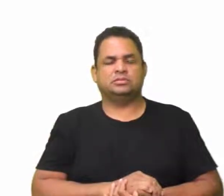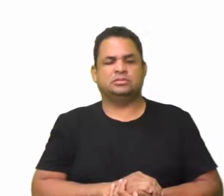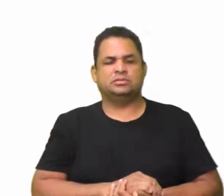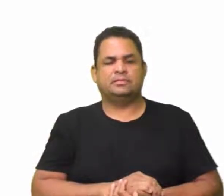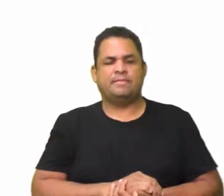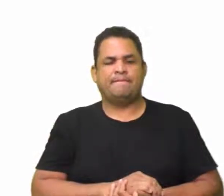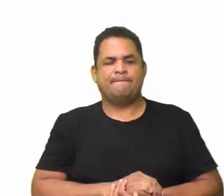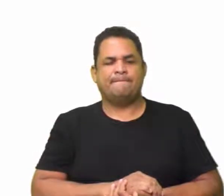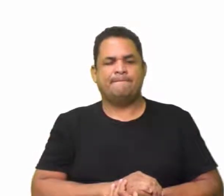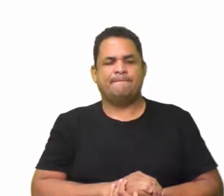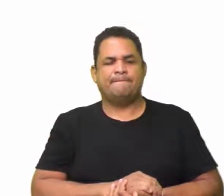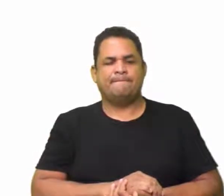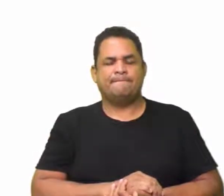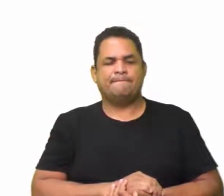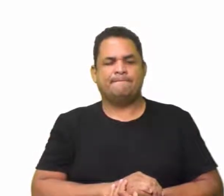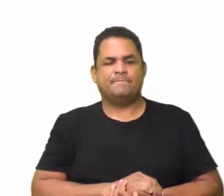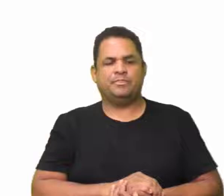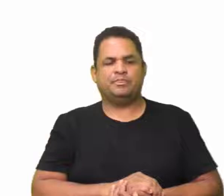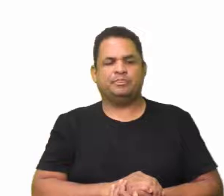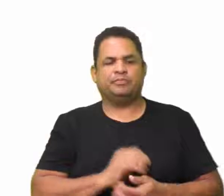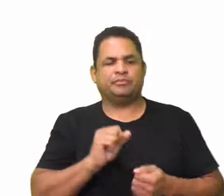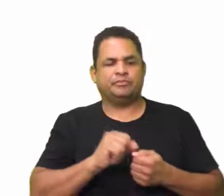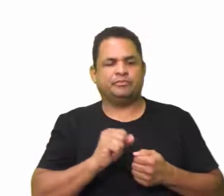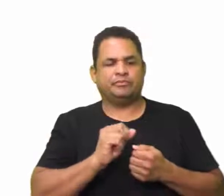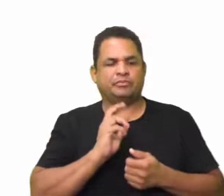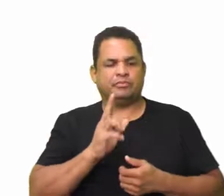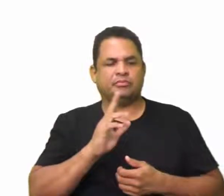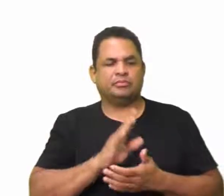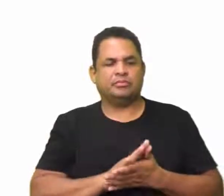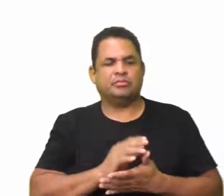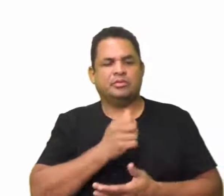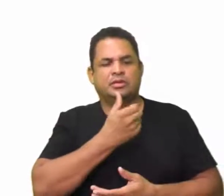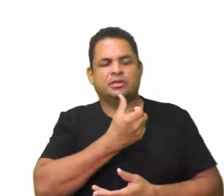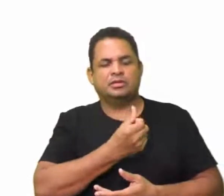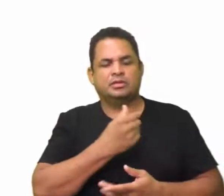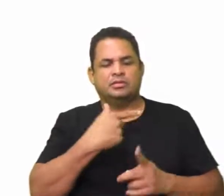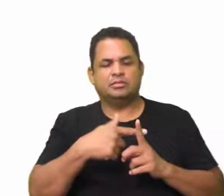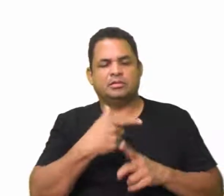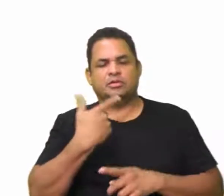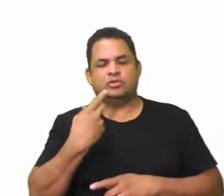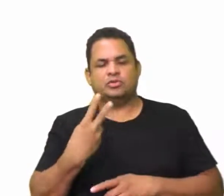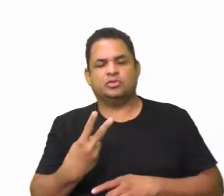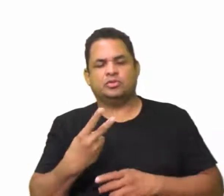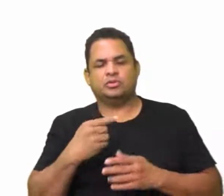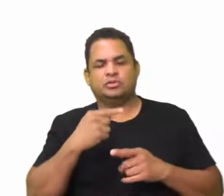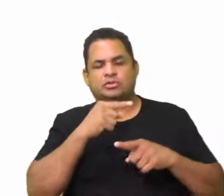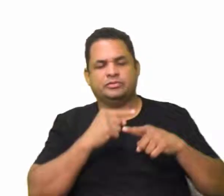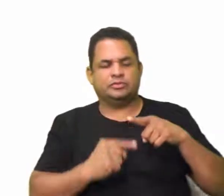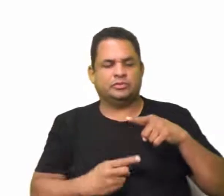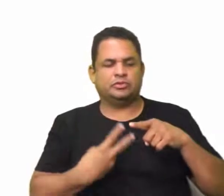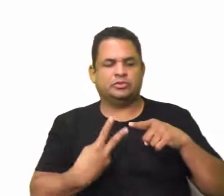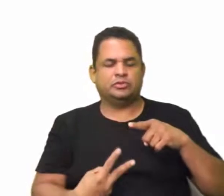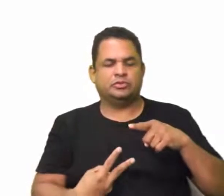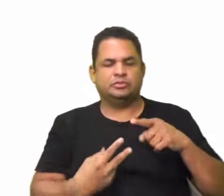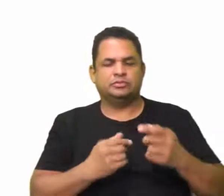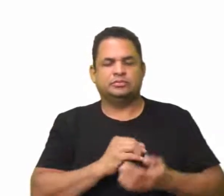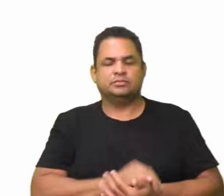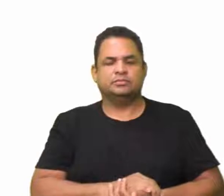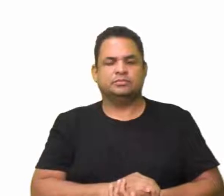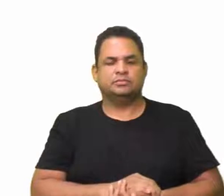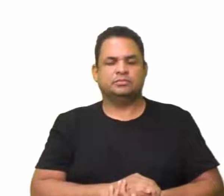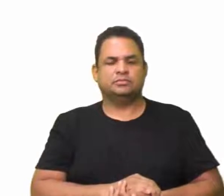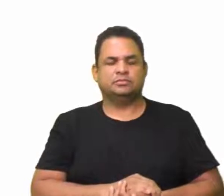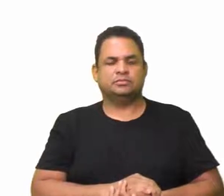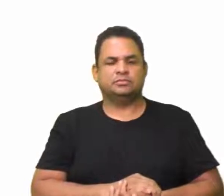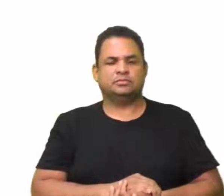Pronto. Aí vai fazer o processo agora, 6 mais 2 dividido por 2. Lembra que B continua com aquela 6 lá de